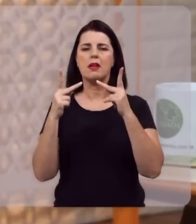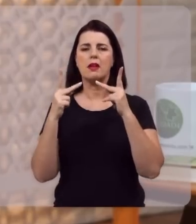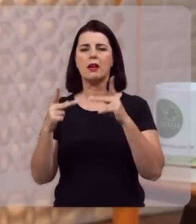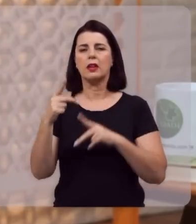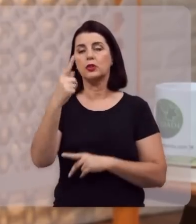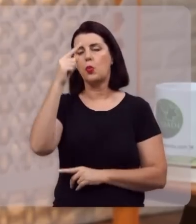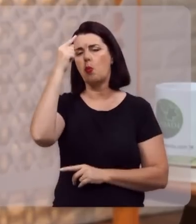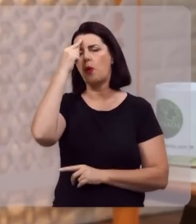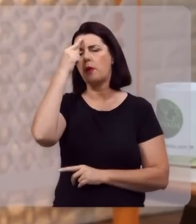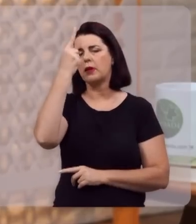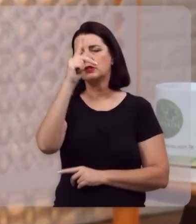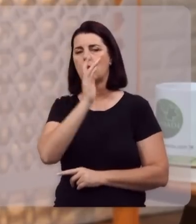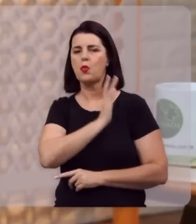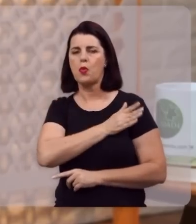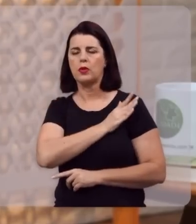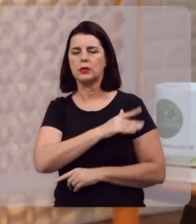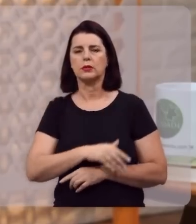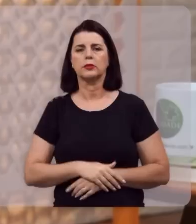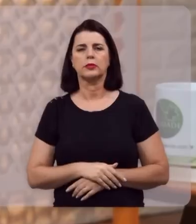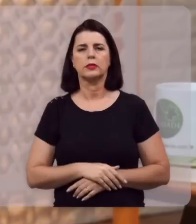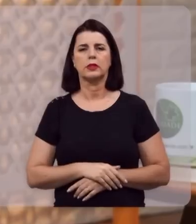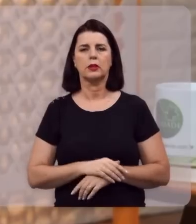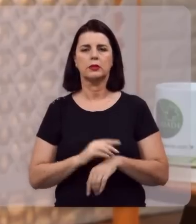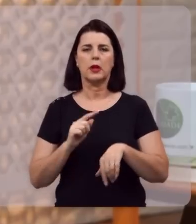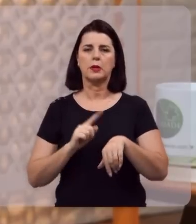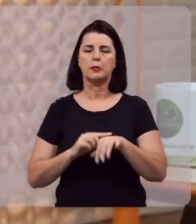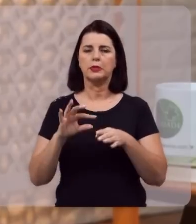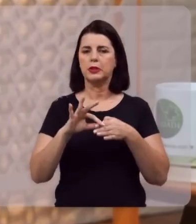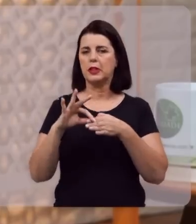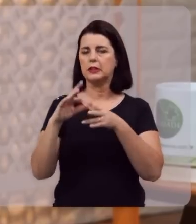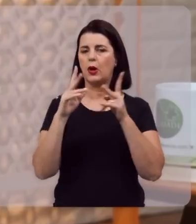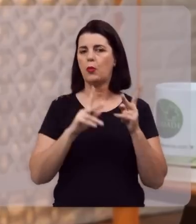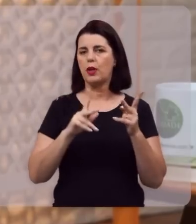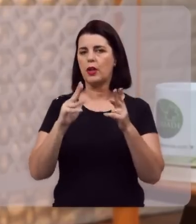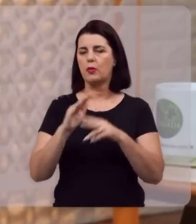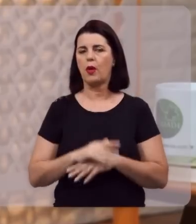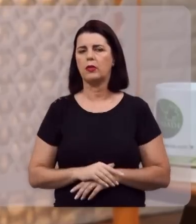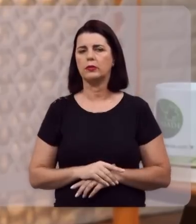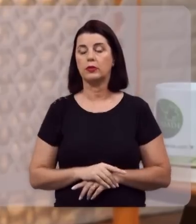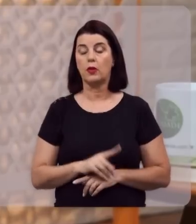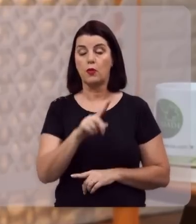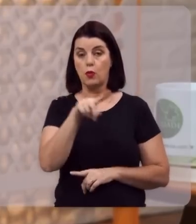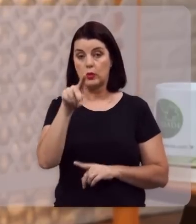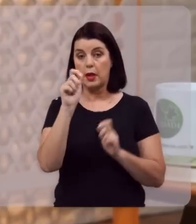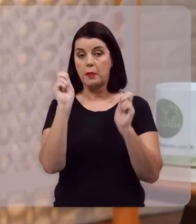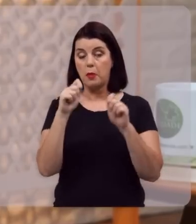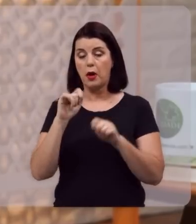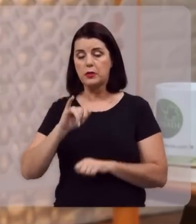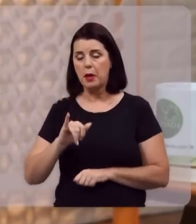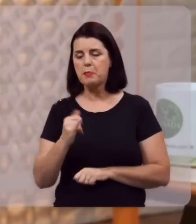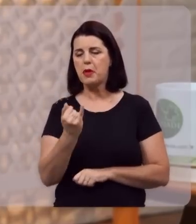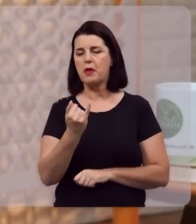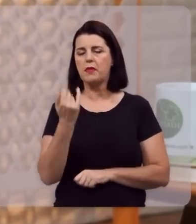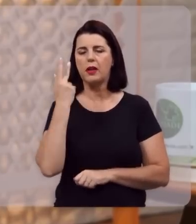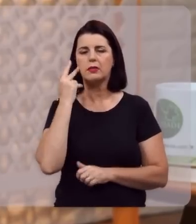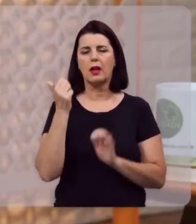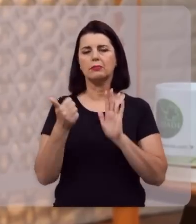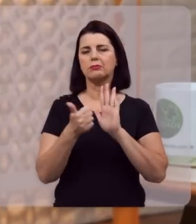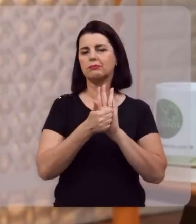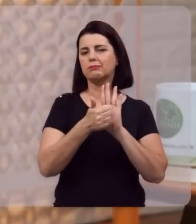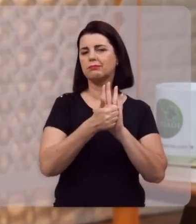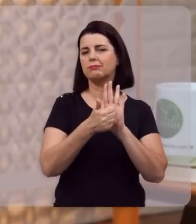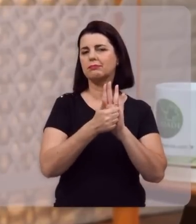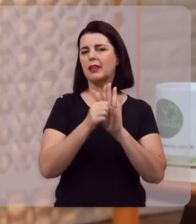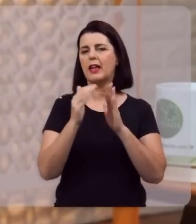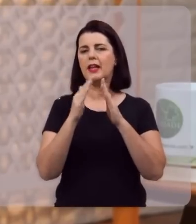à sua mente e ao seu coração nessa mesma direção. Enquanto isso, você pode aproveitar para seguir a nossa